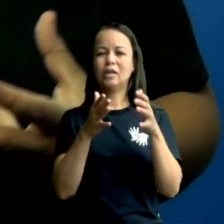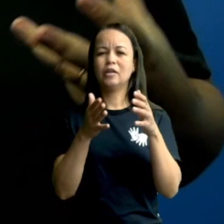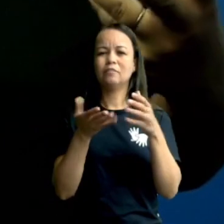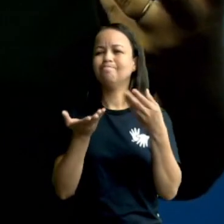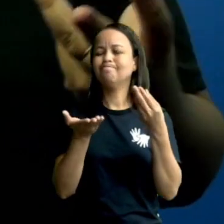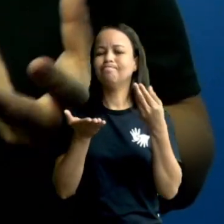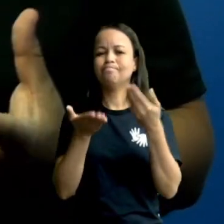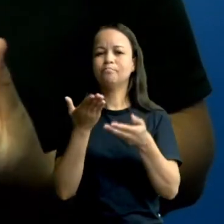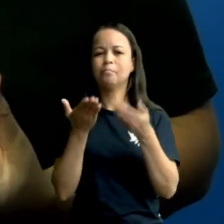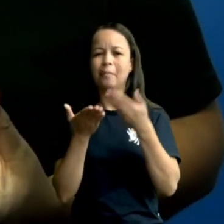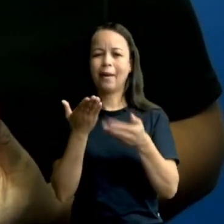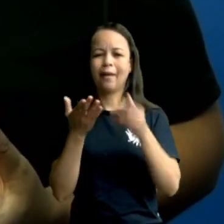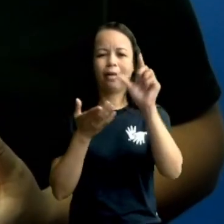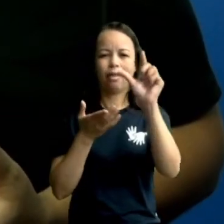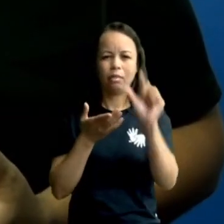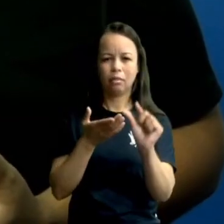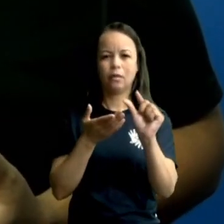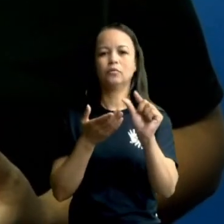sofrem